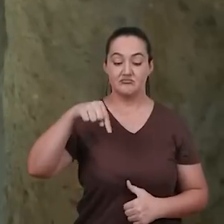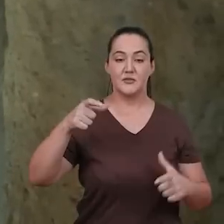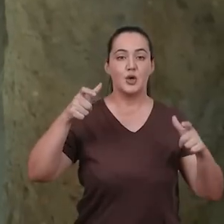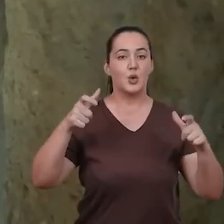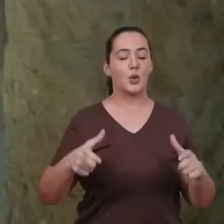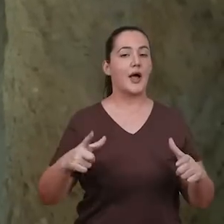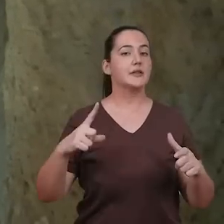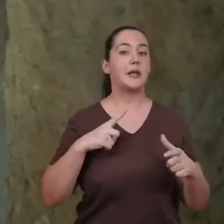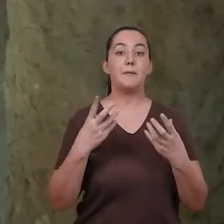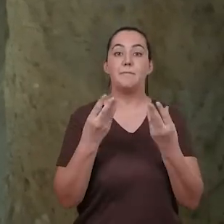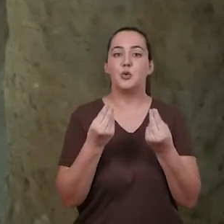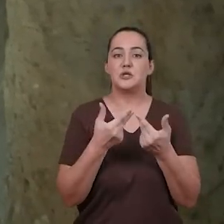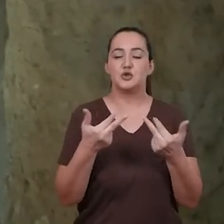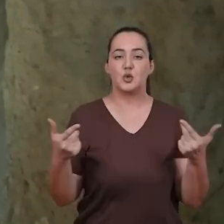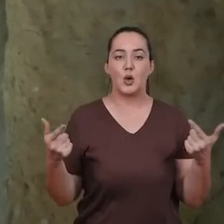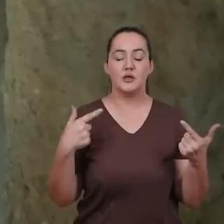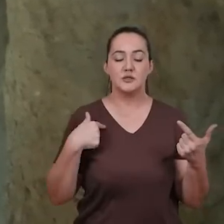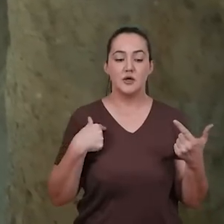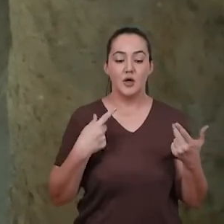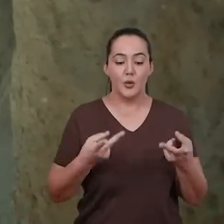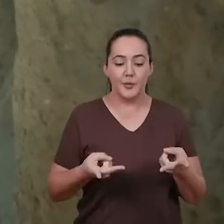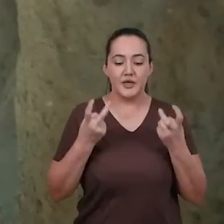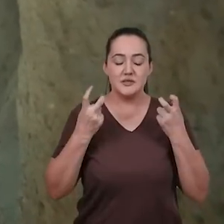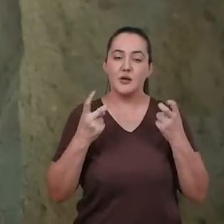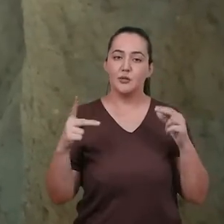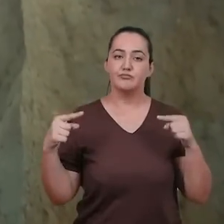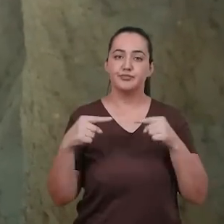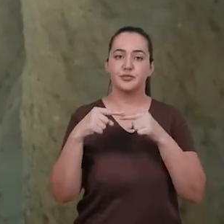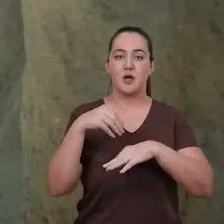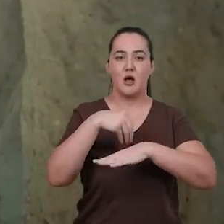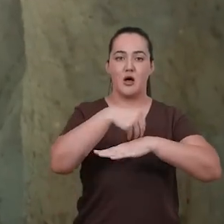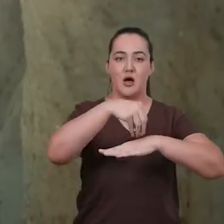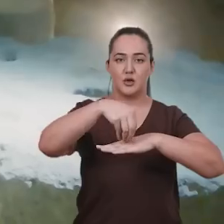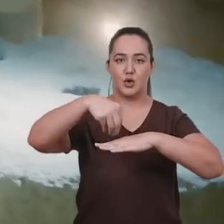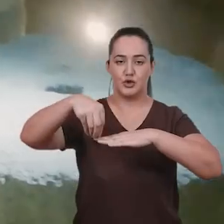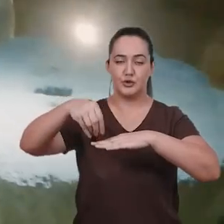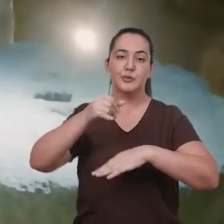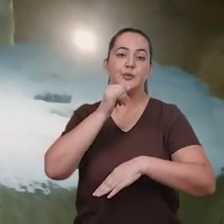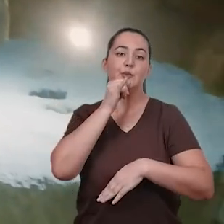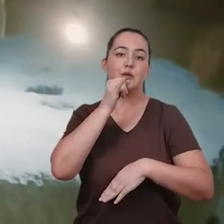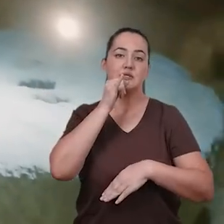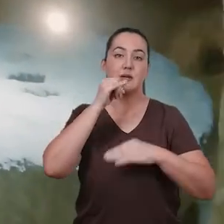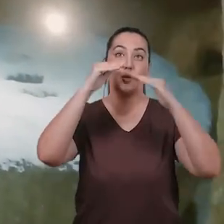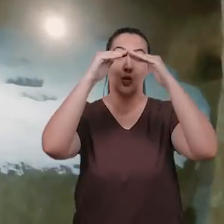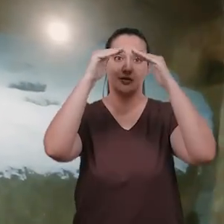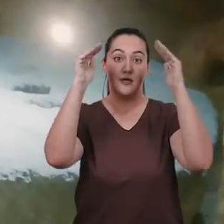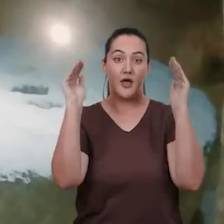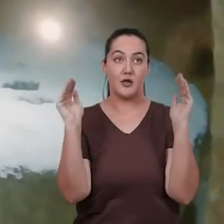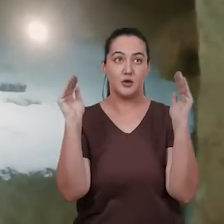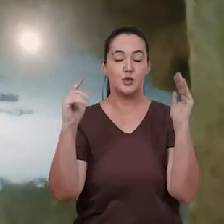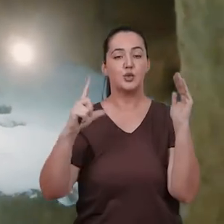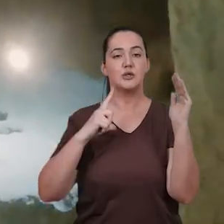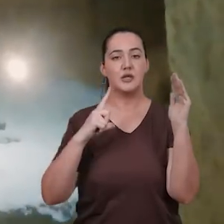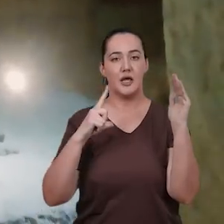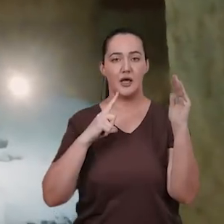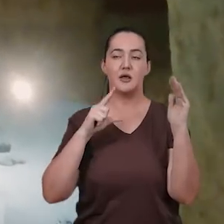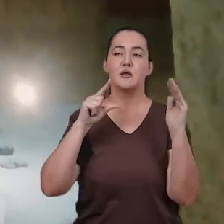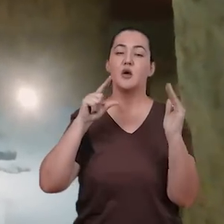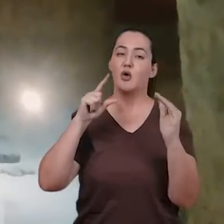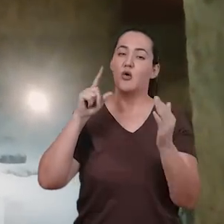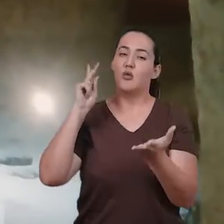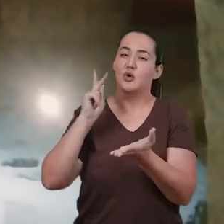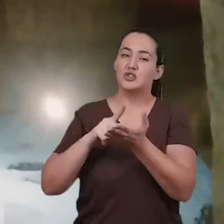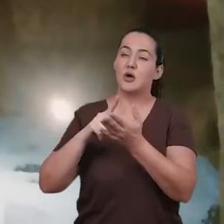Esse ambiente aqui tem muitos elementos que me chamam a atenção do ponto de vista arqueológico. Por exemplo, o teto aqui ainda tem uma parte que